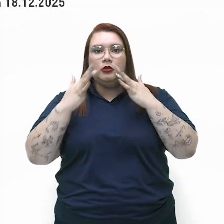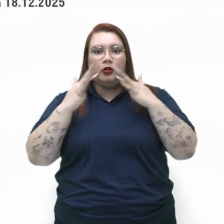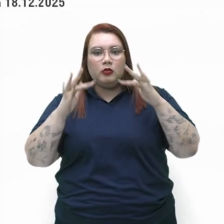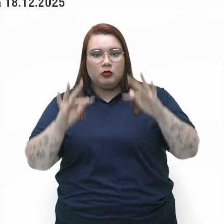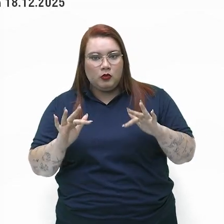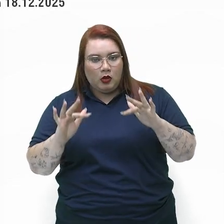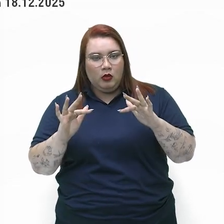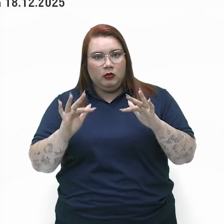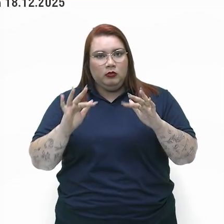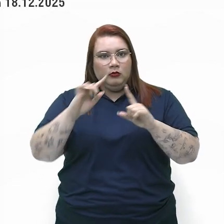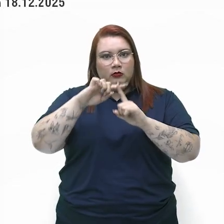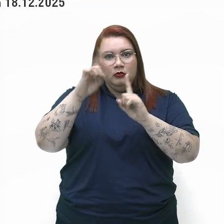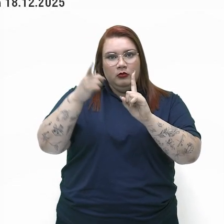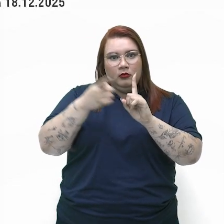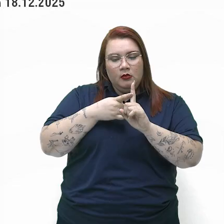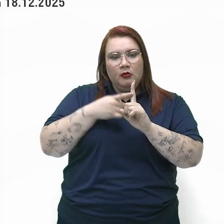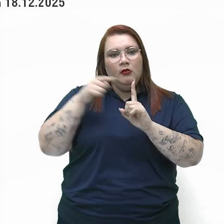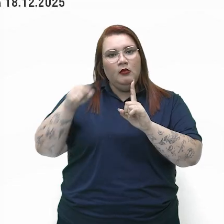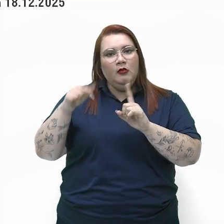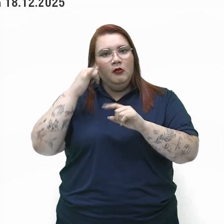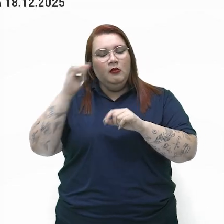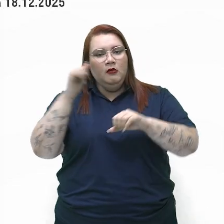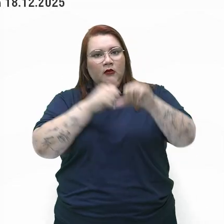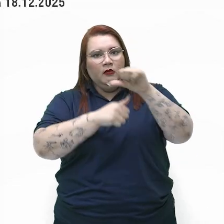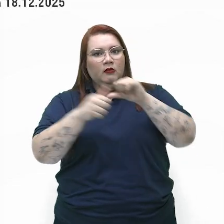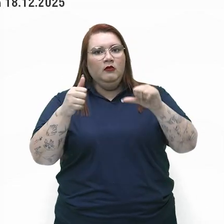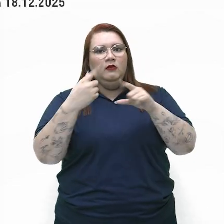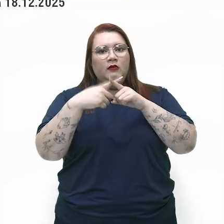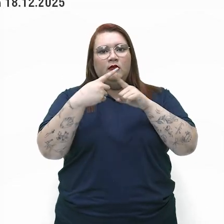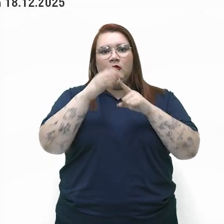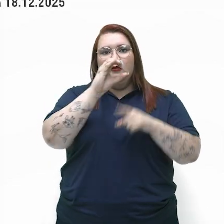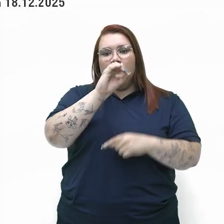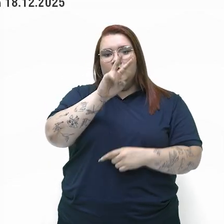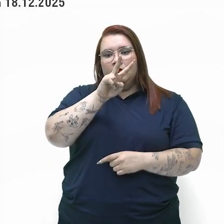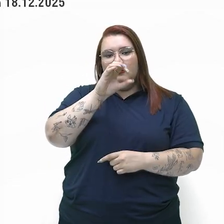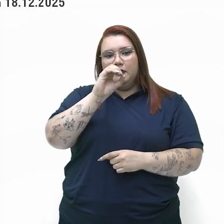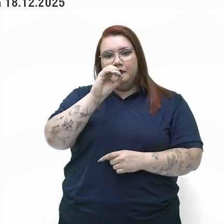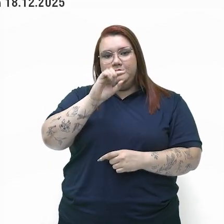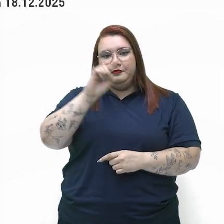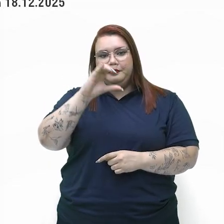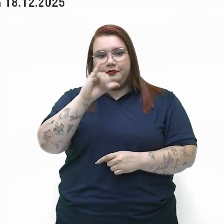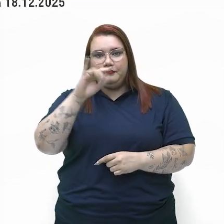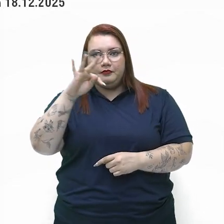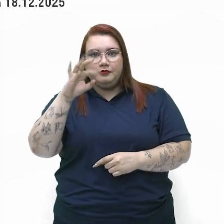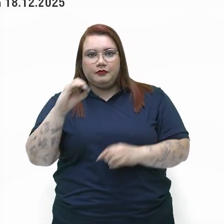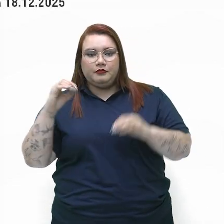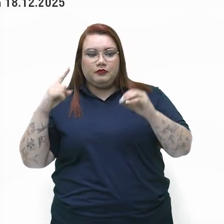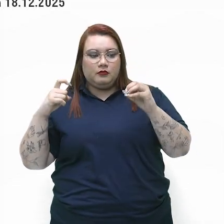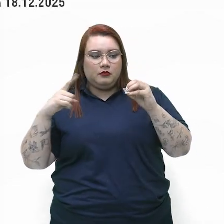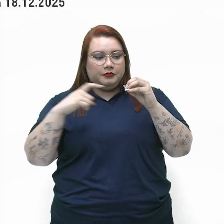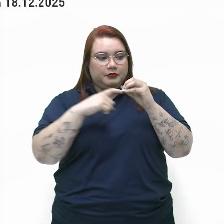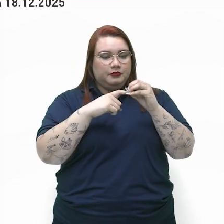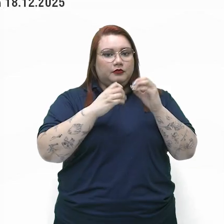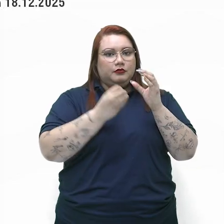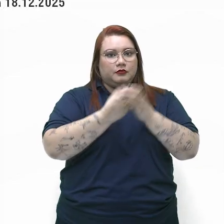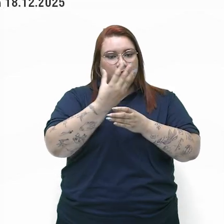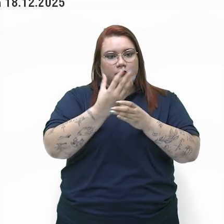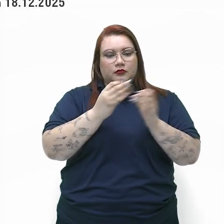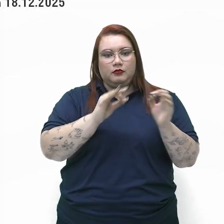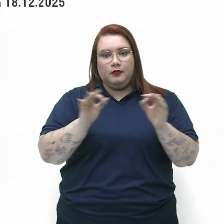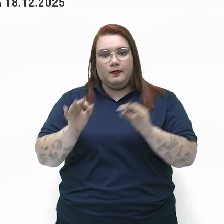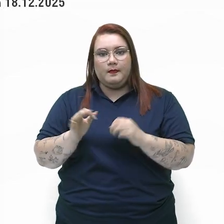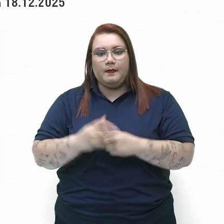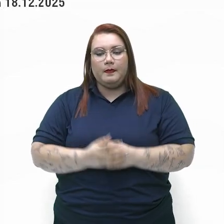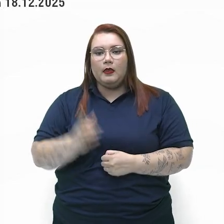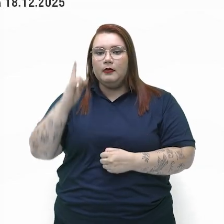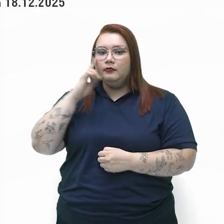vamos dizer assim, da reprodução, o ovócito ele se transforma em óvulo após a fecundação, tá bom? Existem opções,